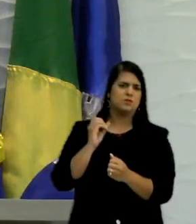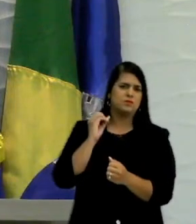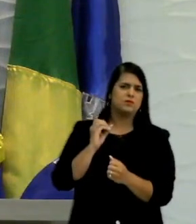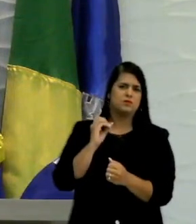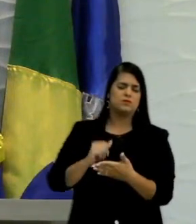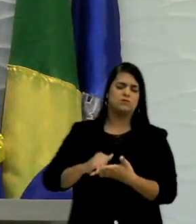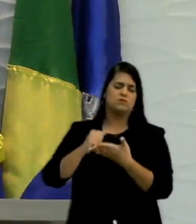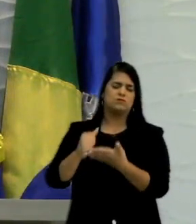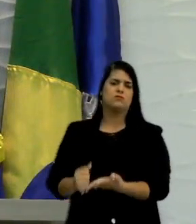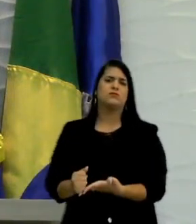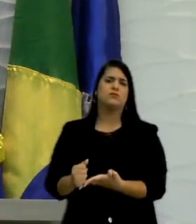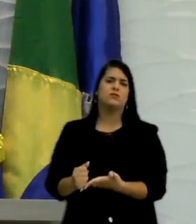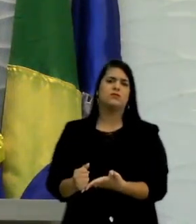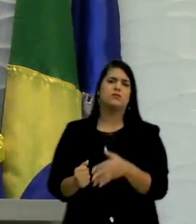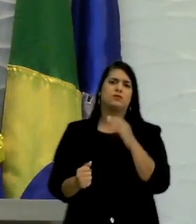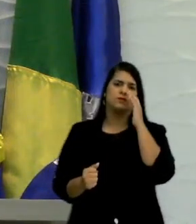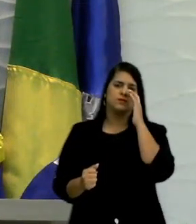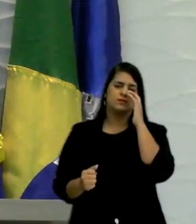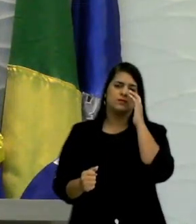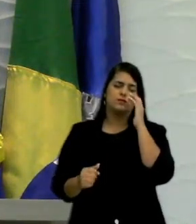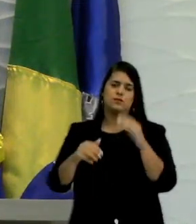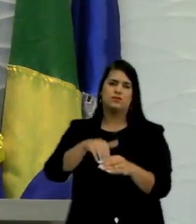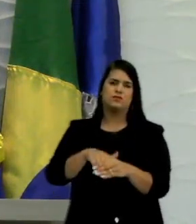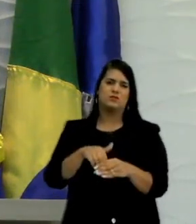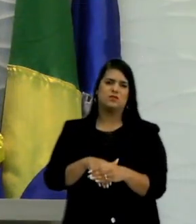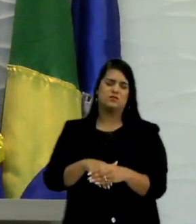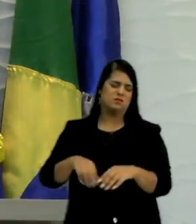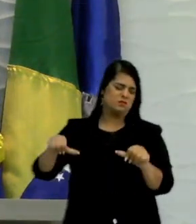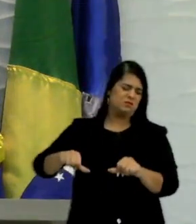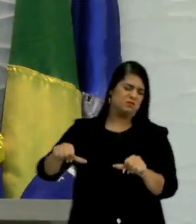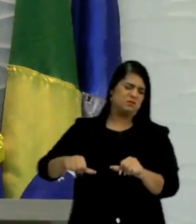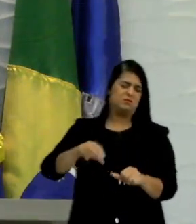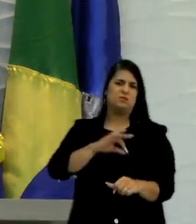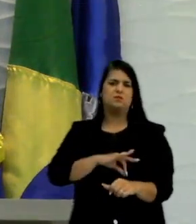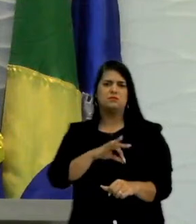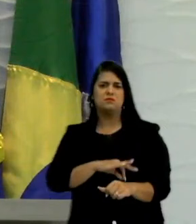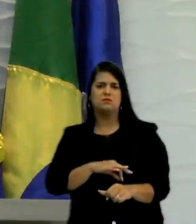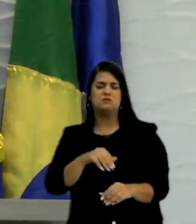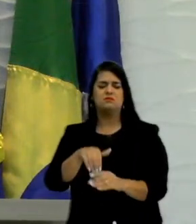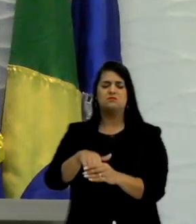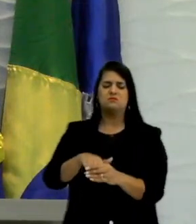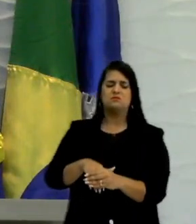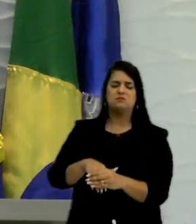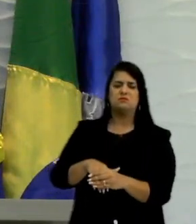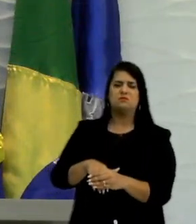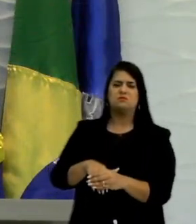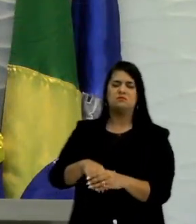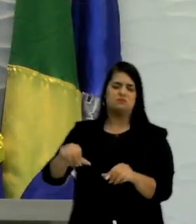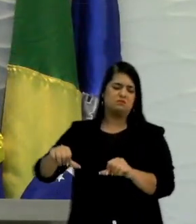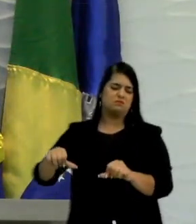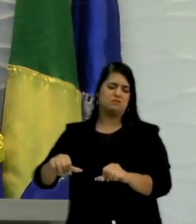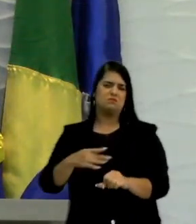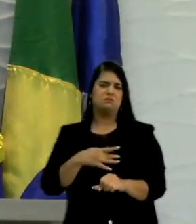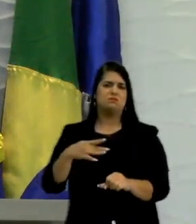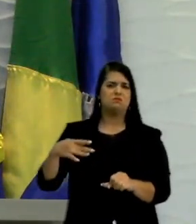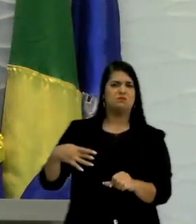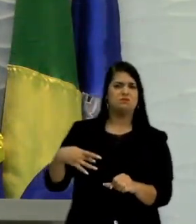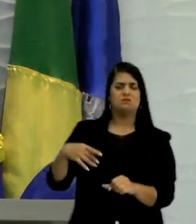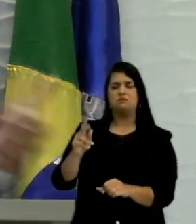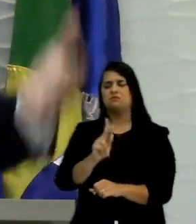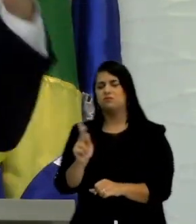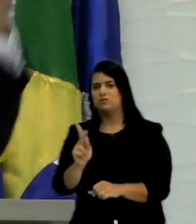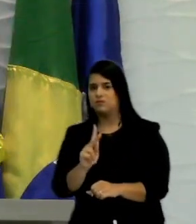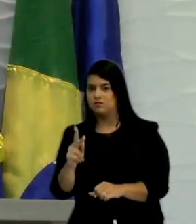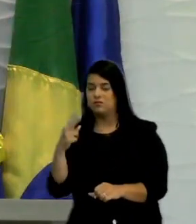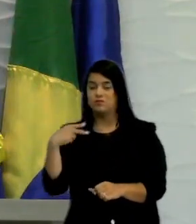dia. Ela lá vota contra policial, vota contra a segurança, vota contra a saúde, vota contra os professores, e